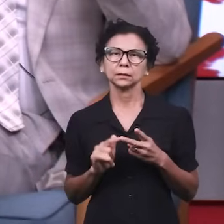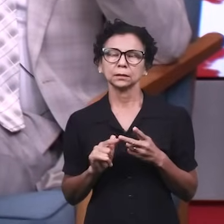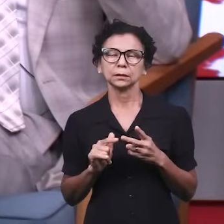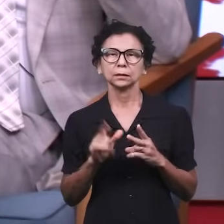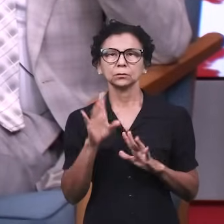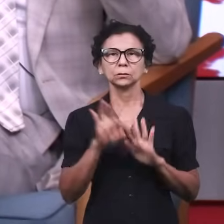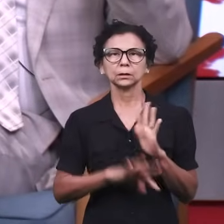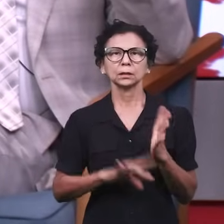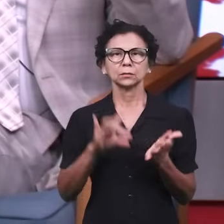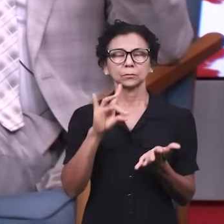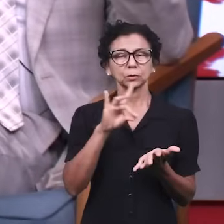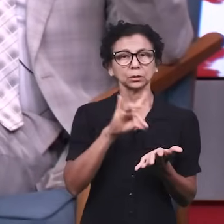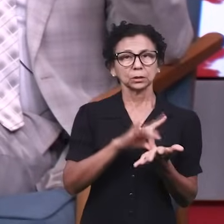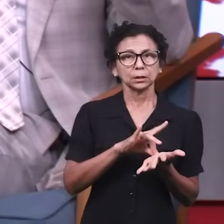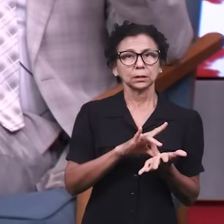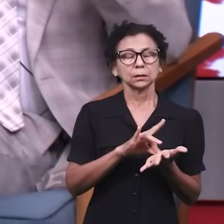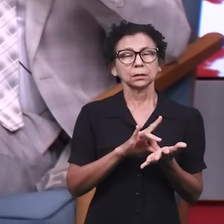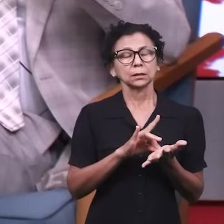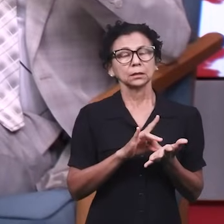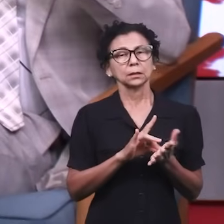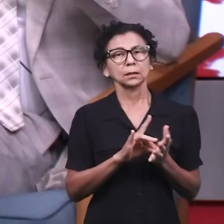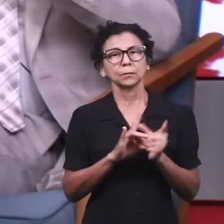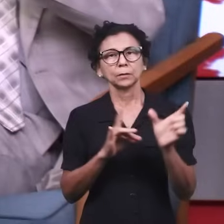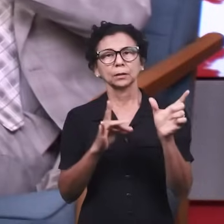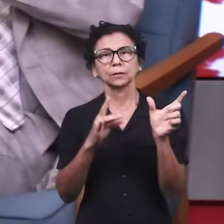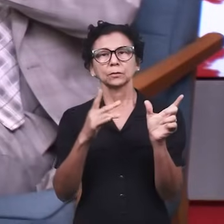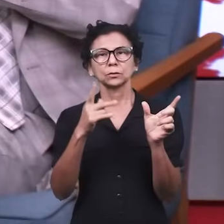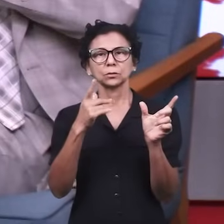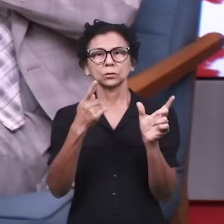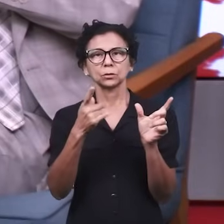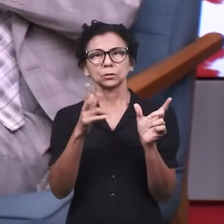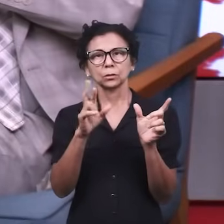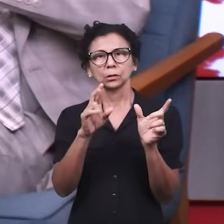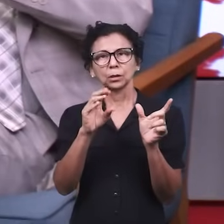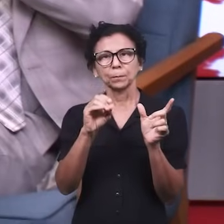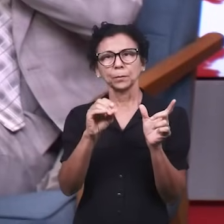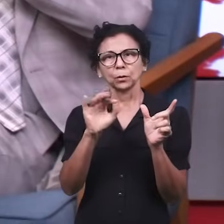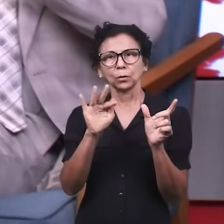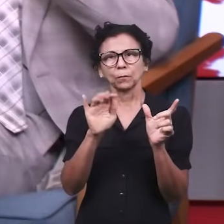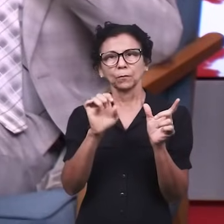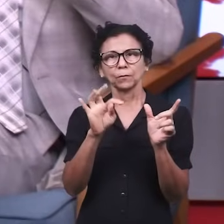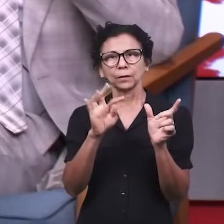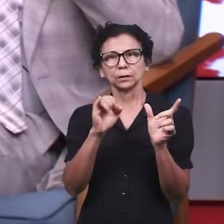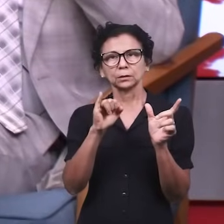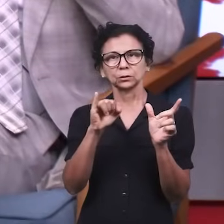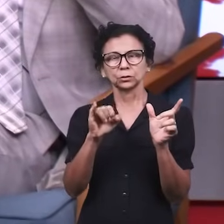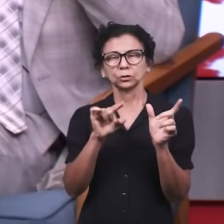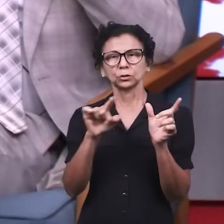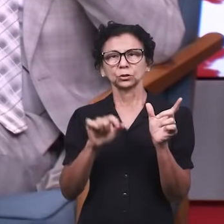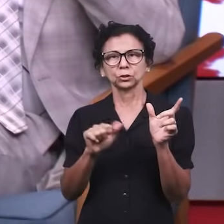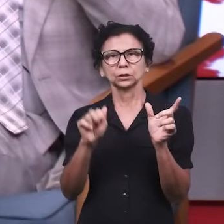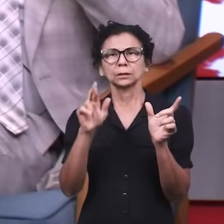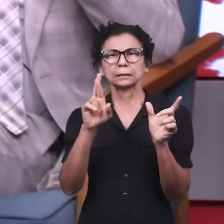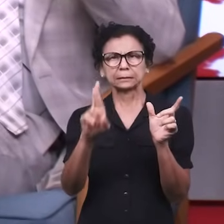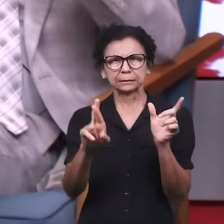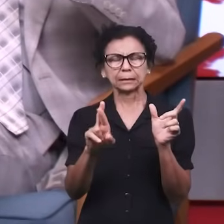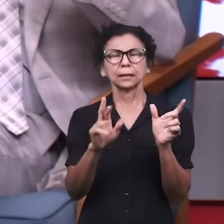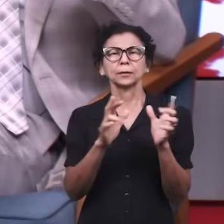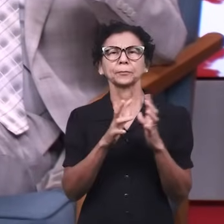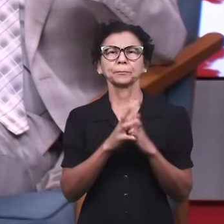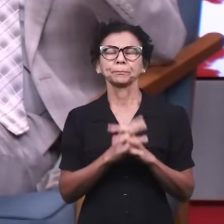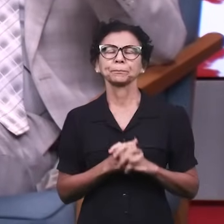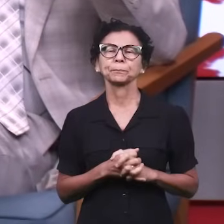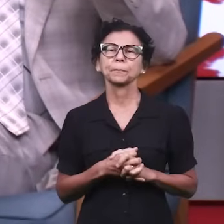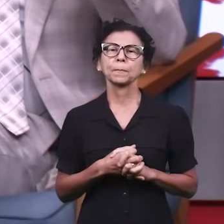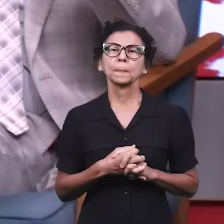texto original, há o verbo profetel, que é profetizar, que é uma outra coisa e nós podemos falar em outro momento. Mas o dom